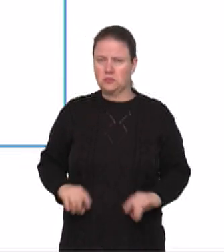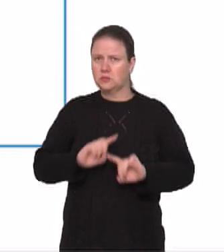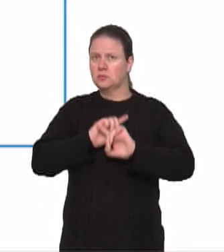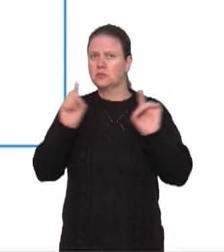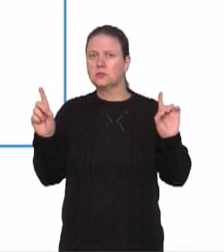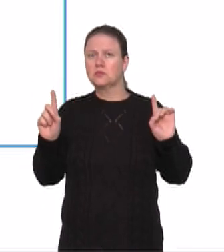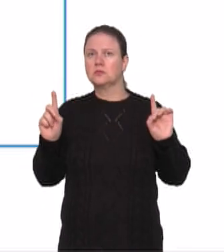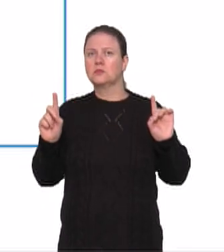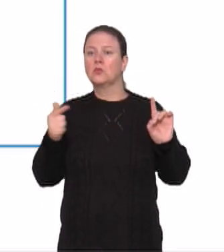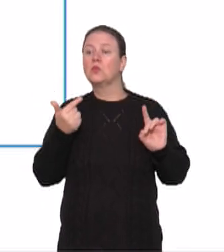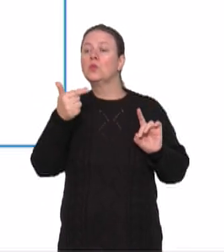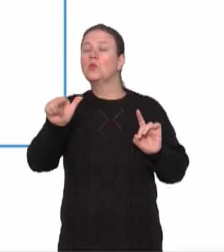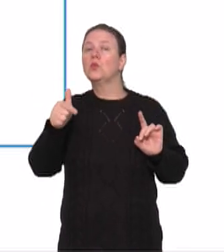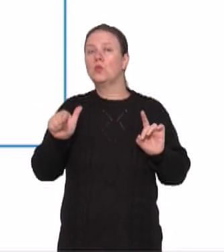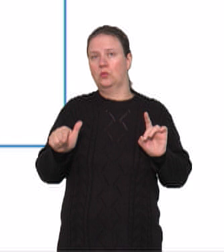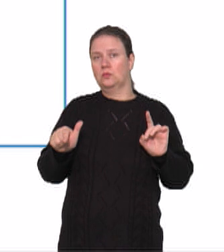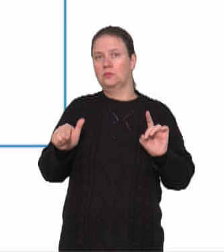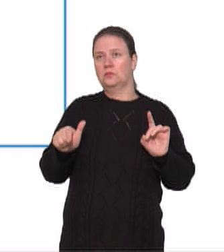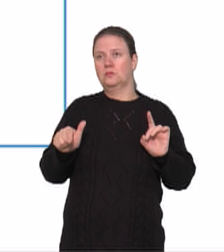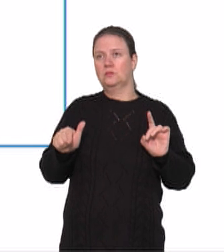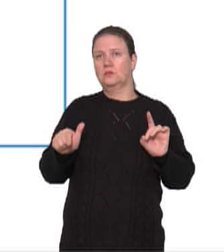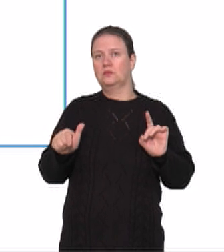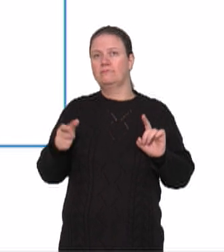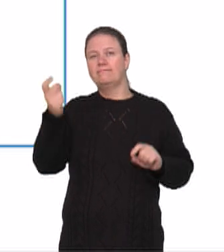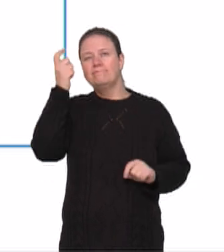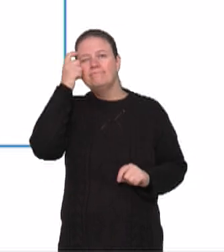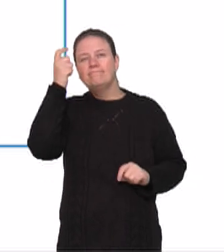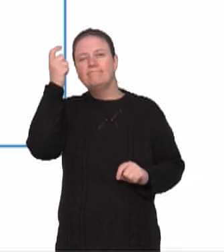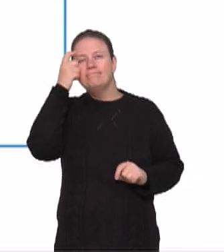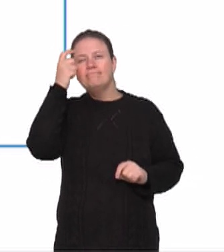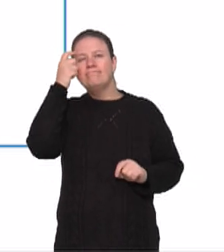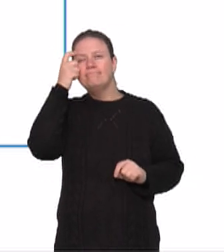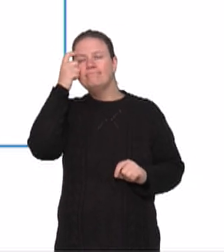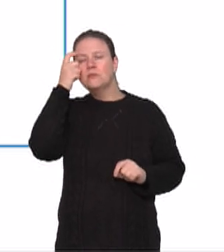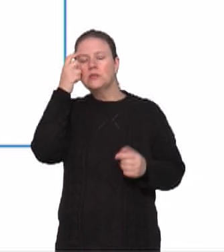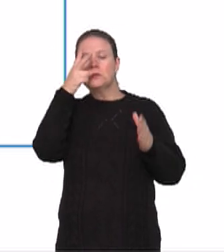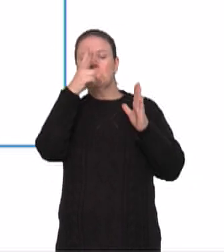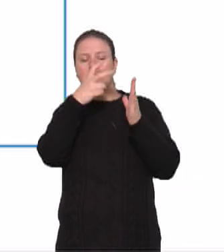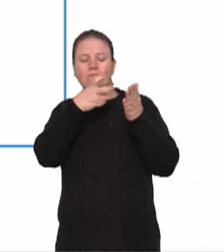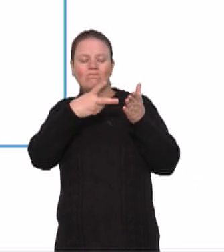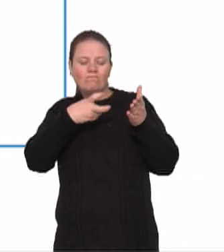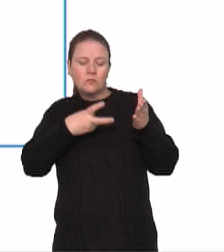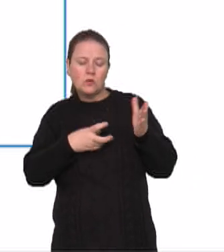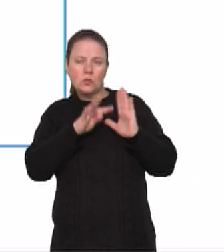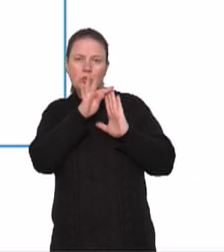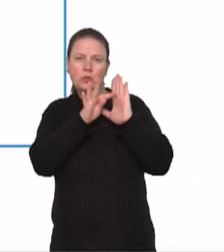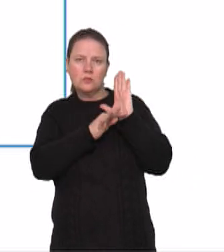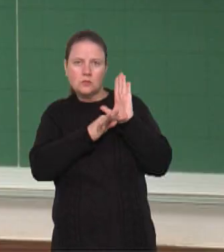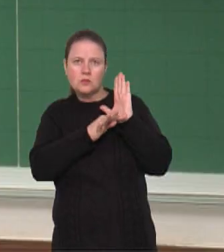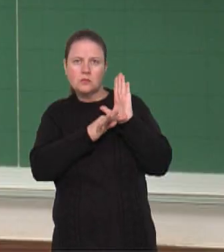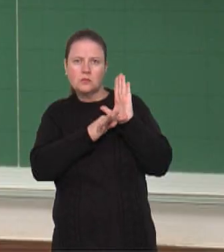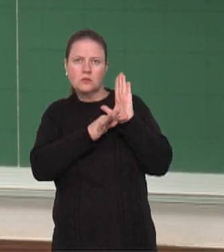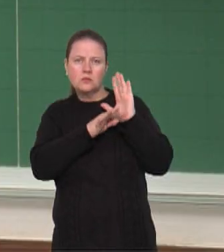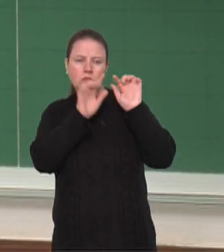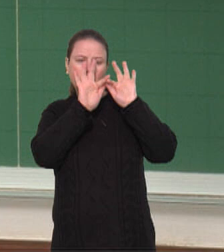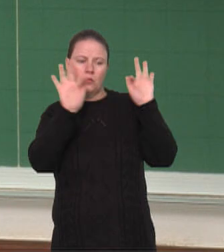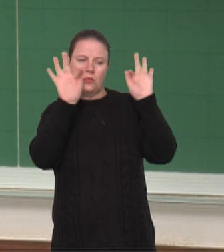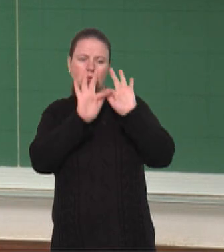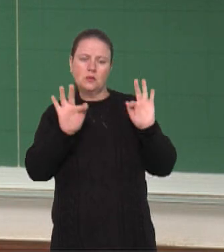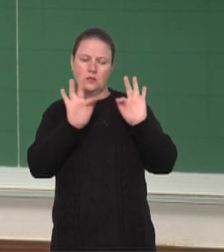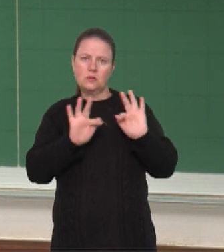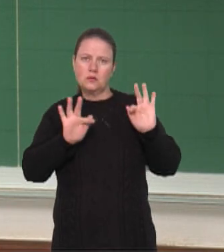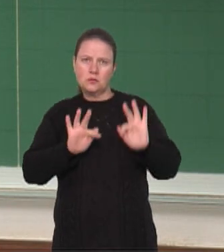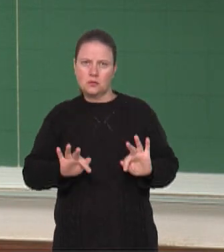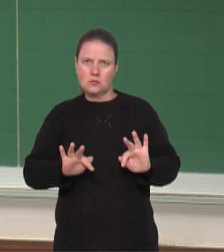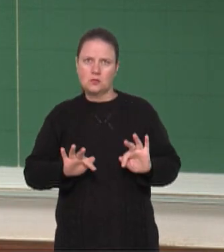Chame-se outra coisa. Então, vocês vão dar uma pensadinha, vão analisar aí bem com cautela esse discurso, essas frases aí, e